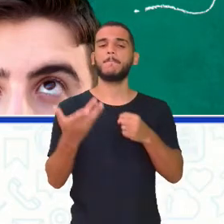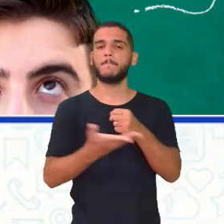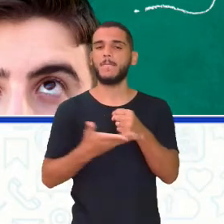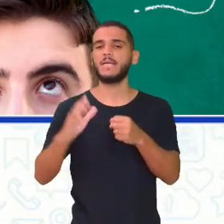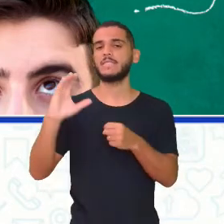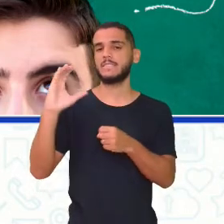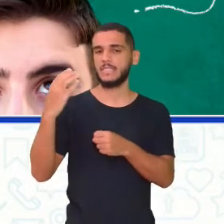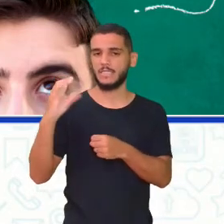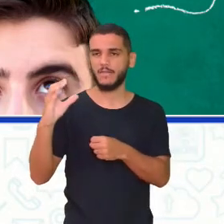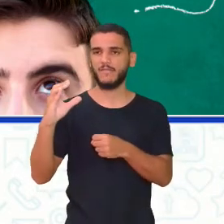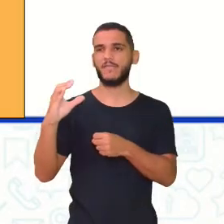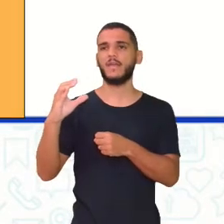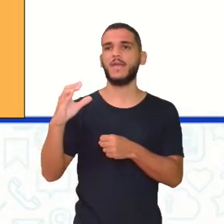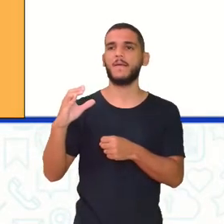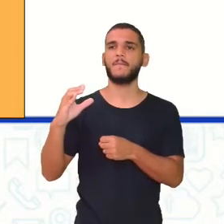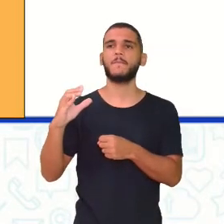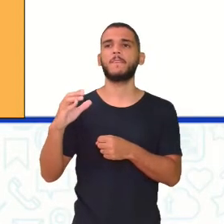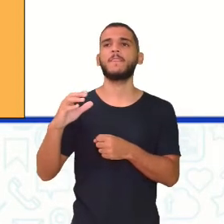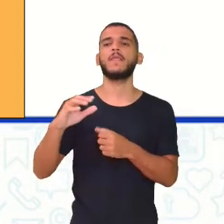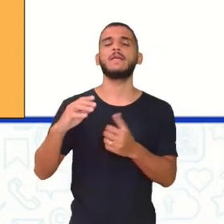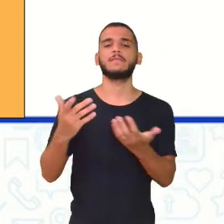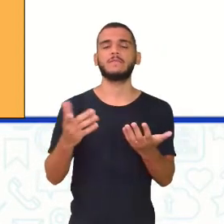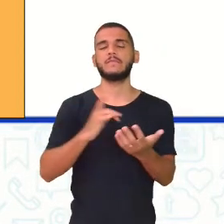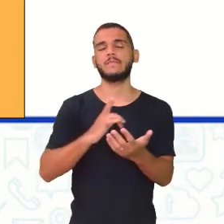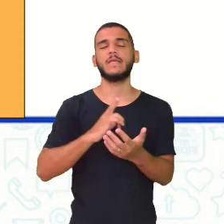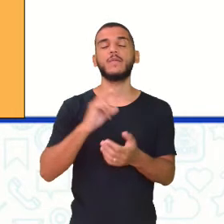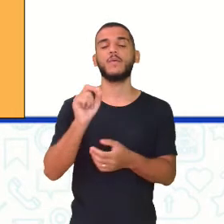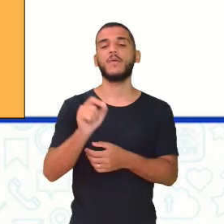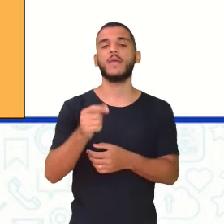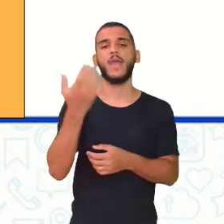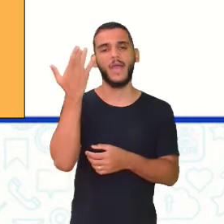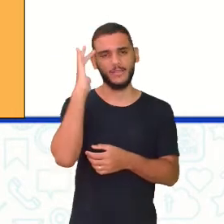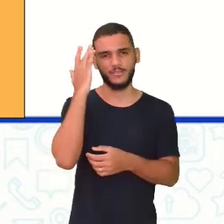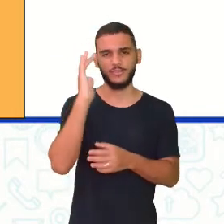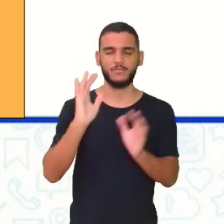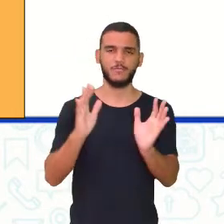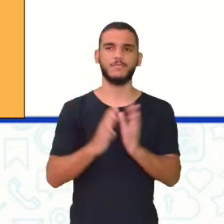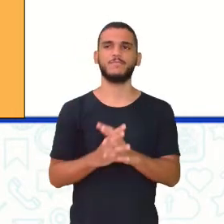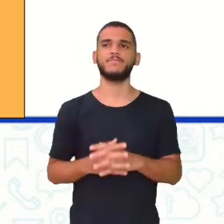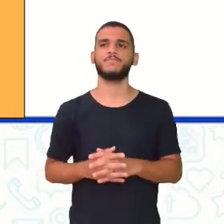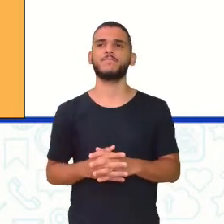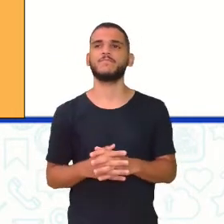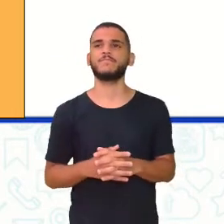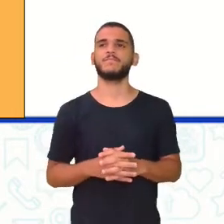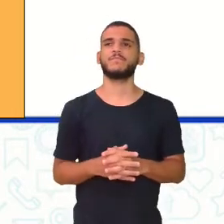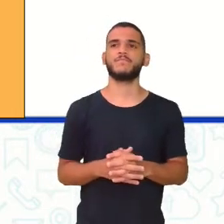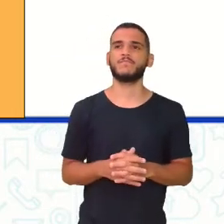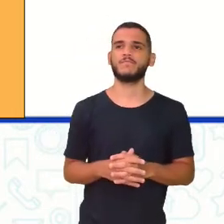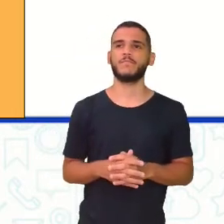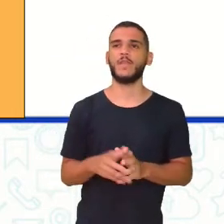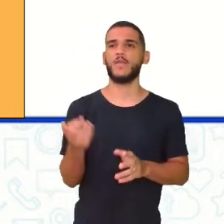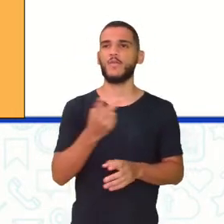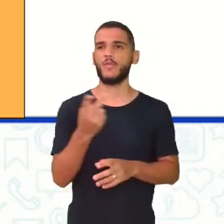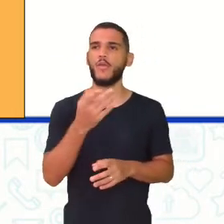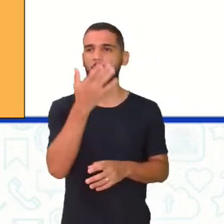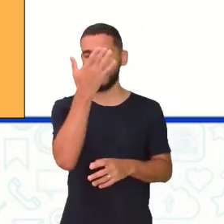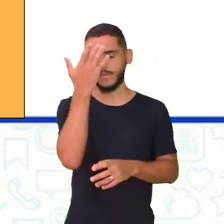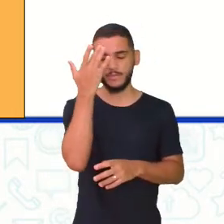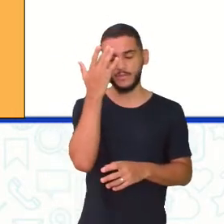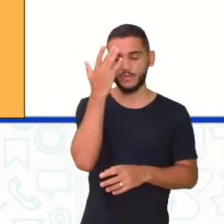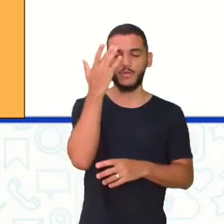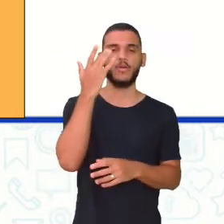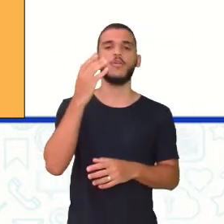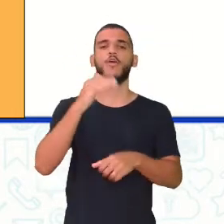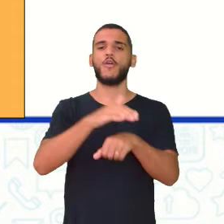Difícil, hein? Vamos ler uma tirinha para a gente entender melhor isso aqui? Ó, vi no meme. Tem duas pessoas conversando, um menino e uma